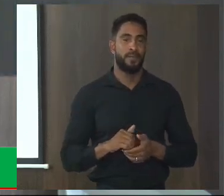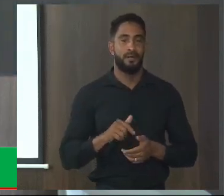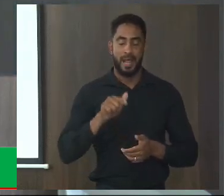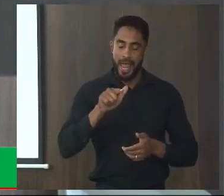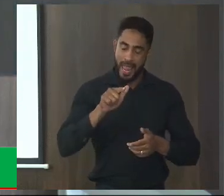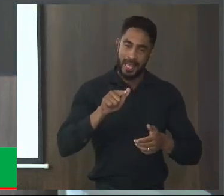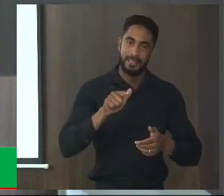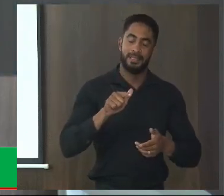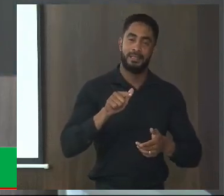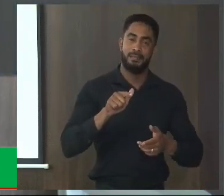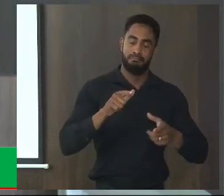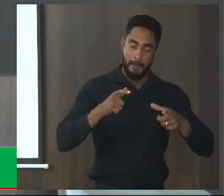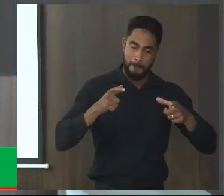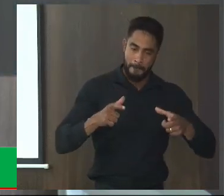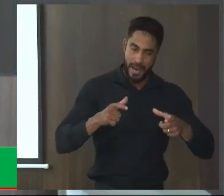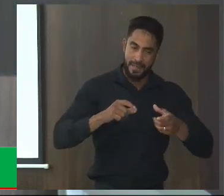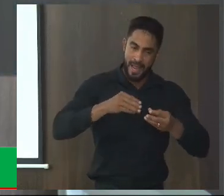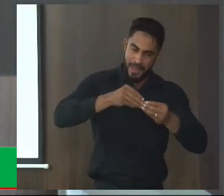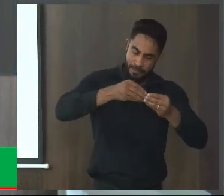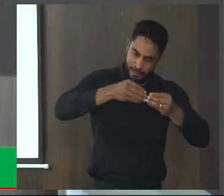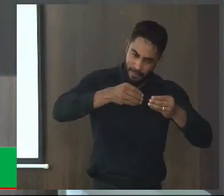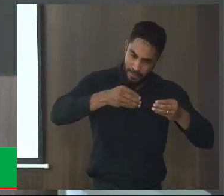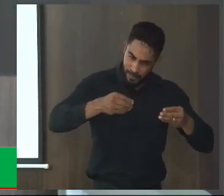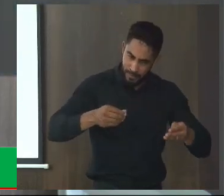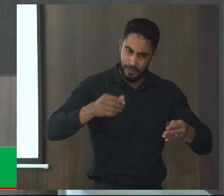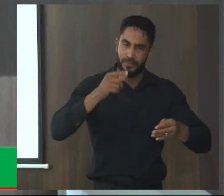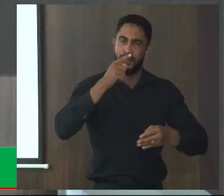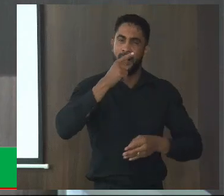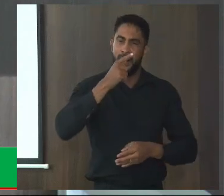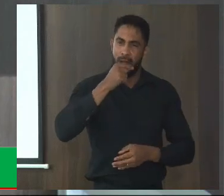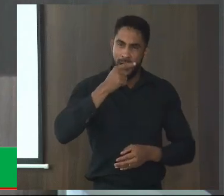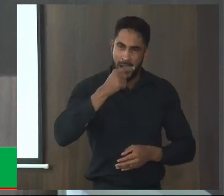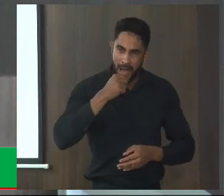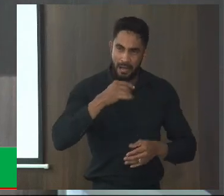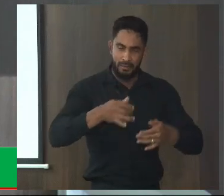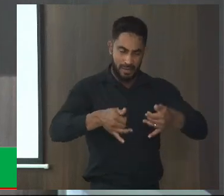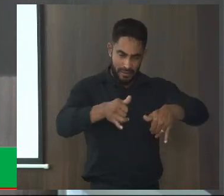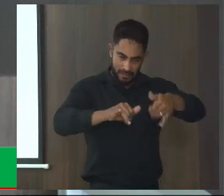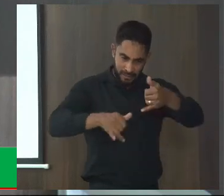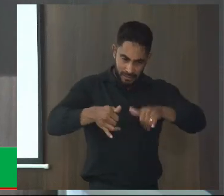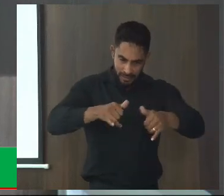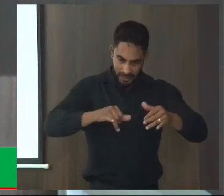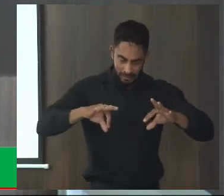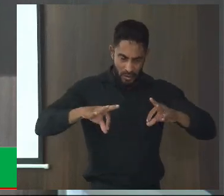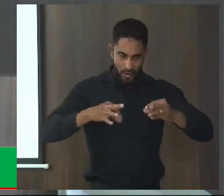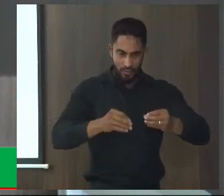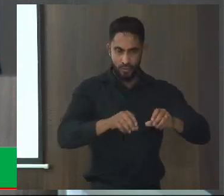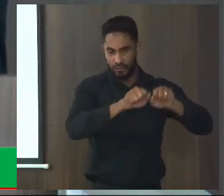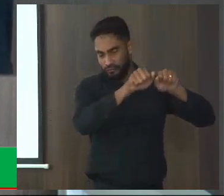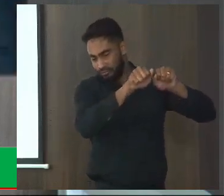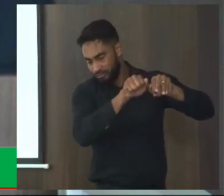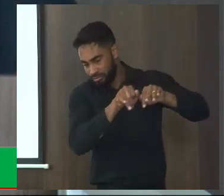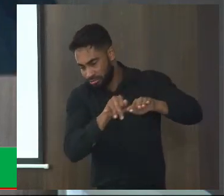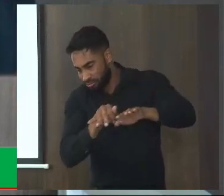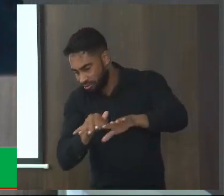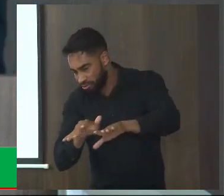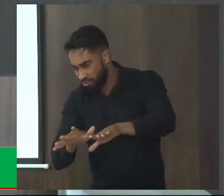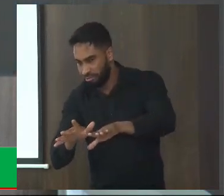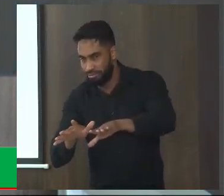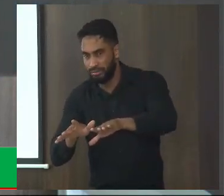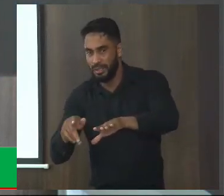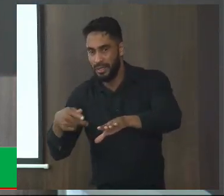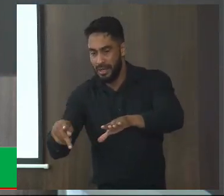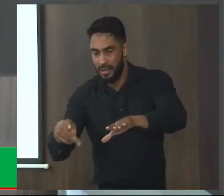essa tonelada, ela é triturada, passada por esse processo químico, todo aquele rejeito cai